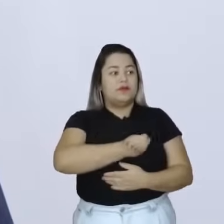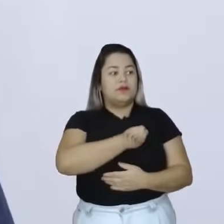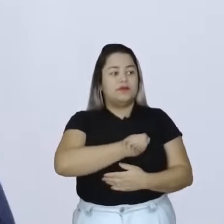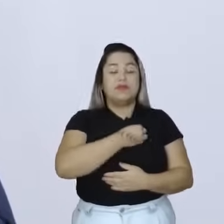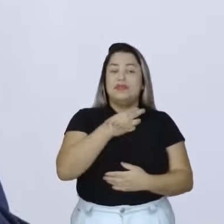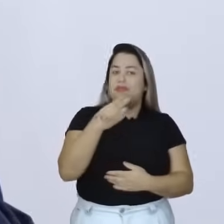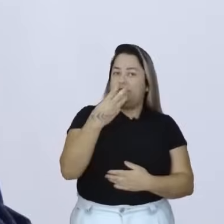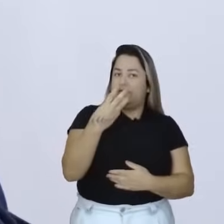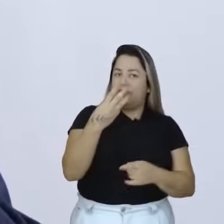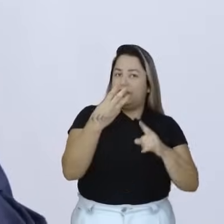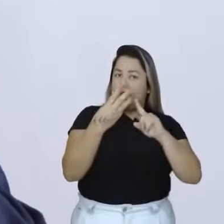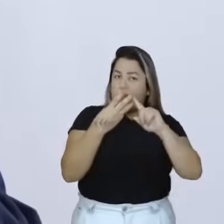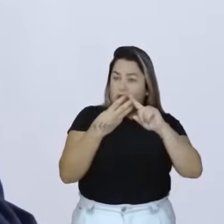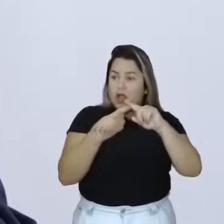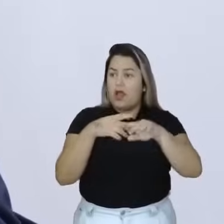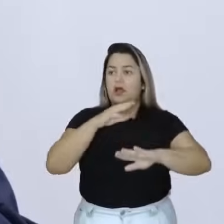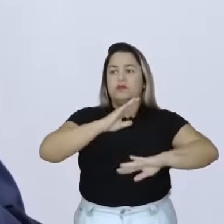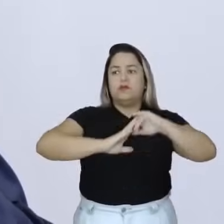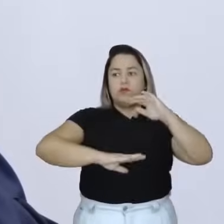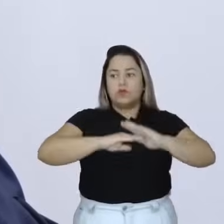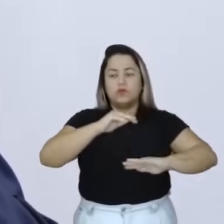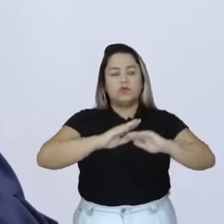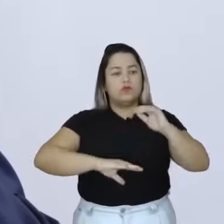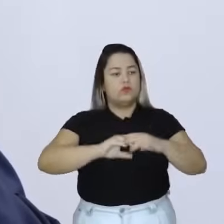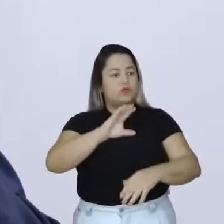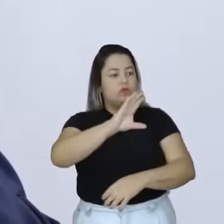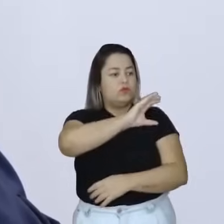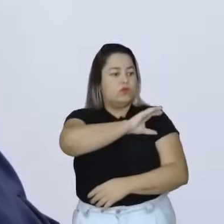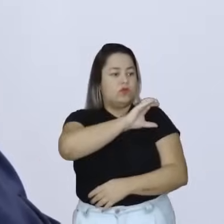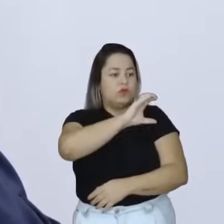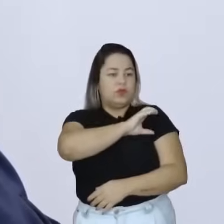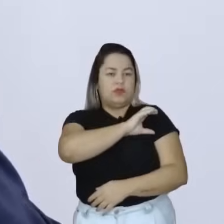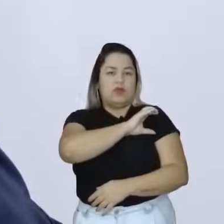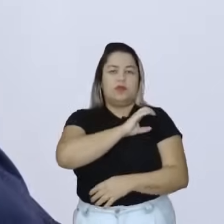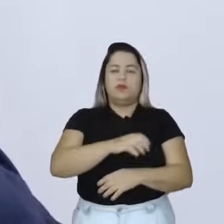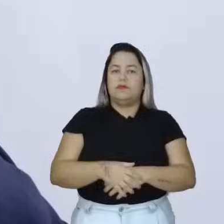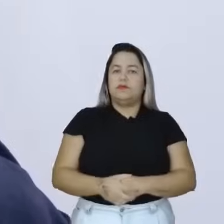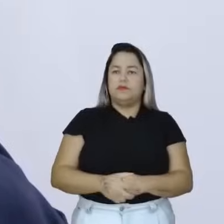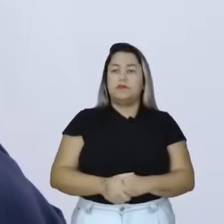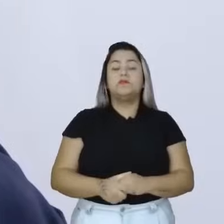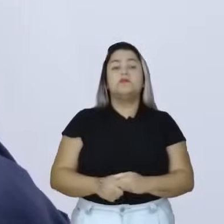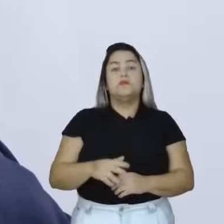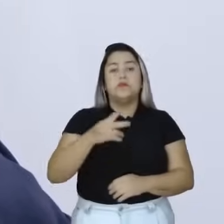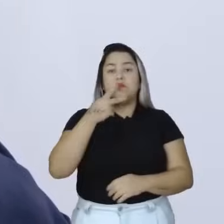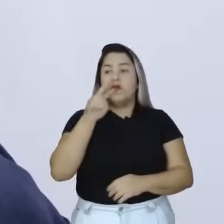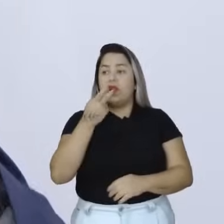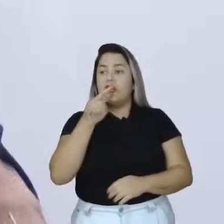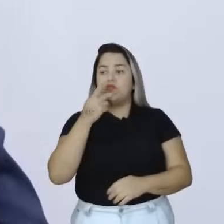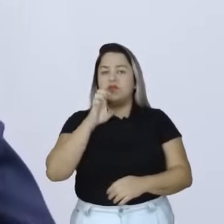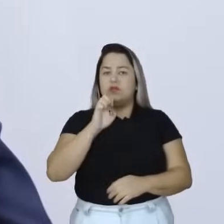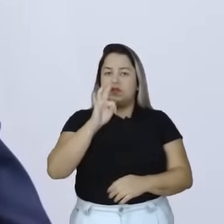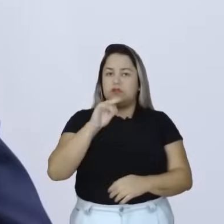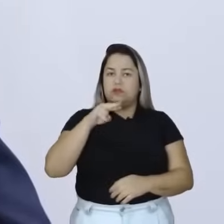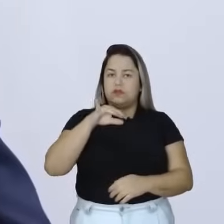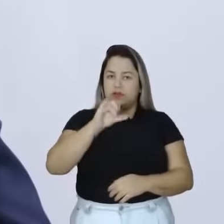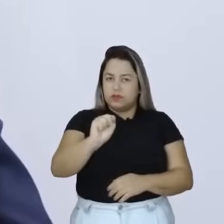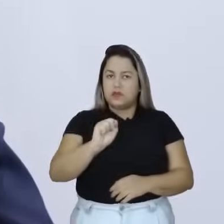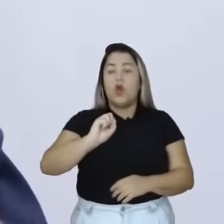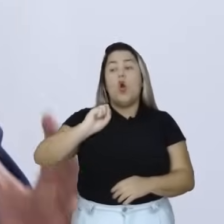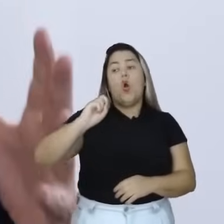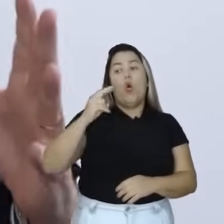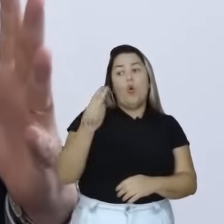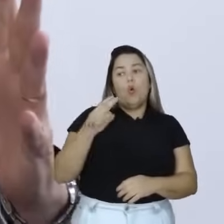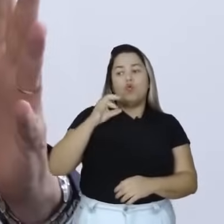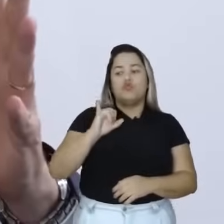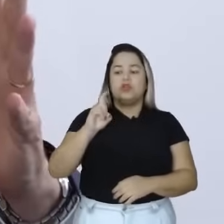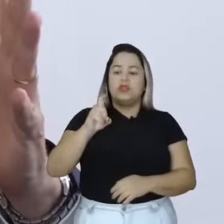3 ações coordenadas, 3 podemos chamar de instâncias ou de